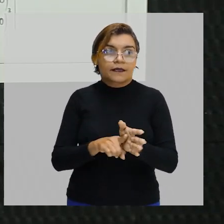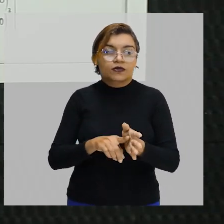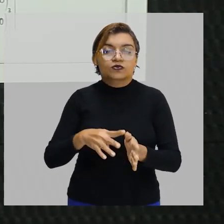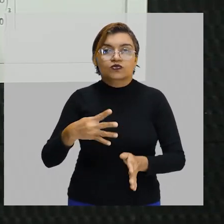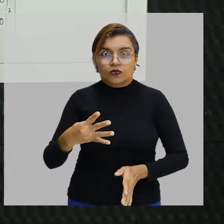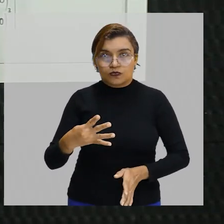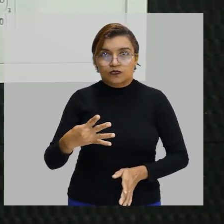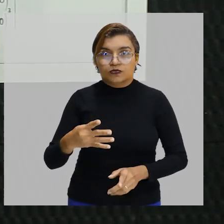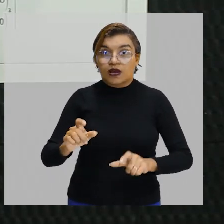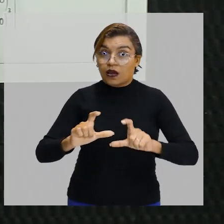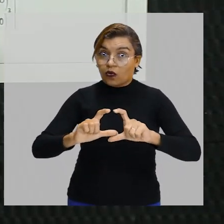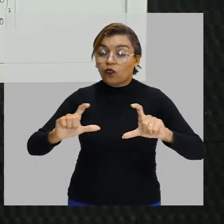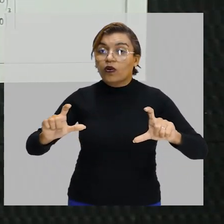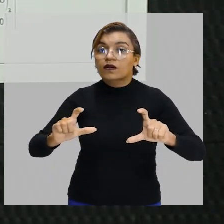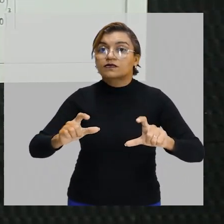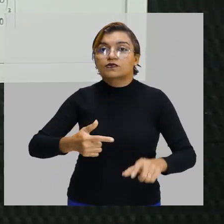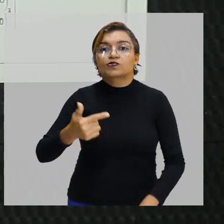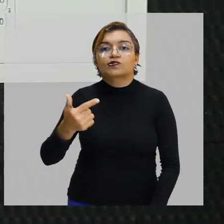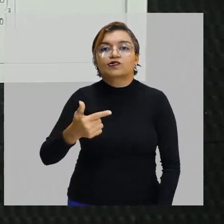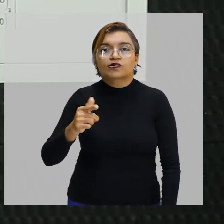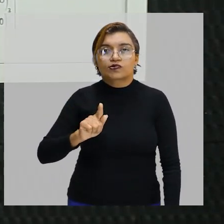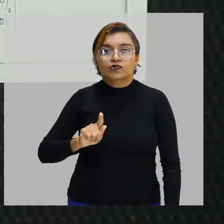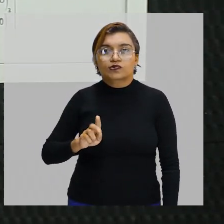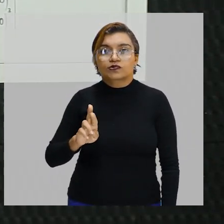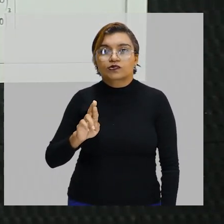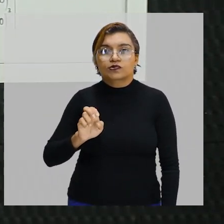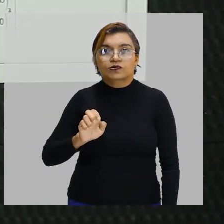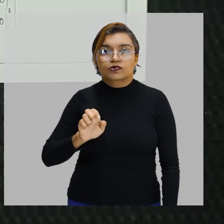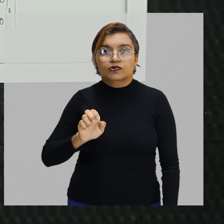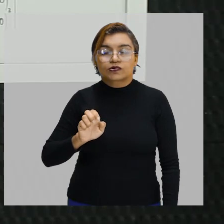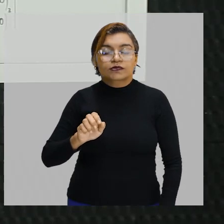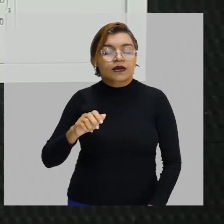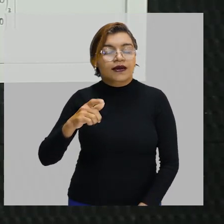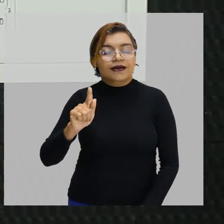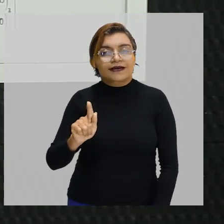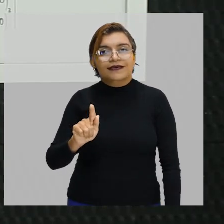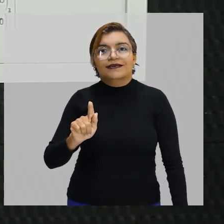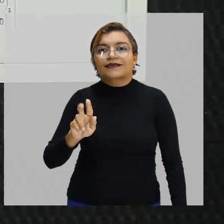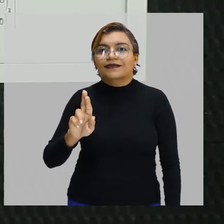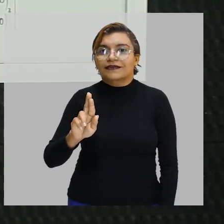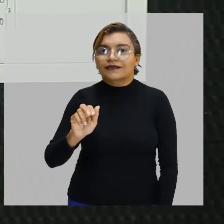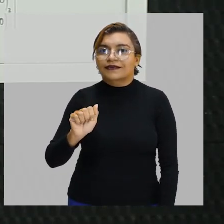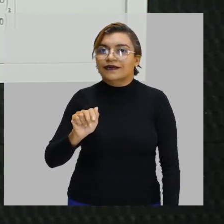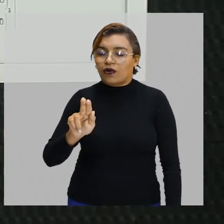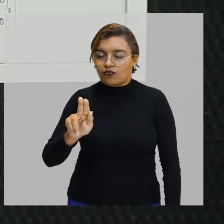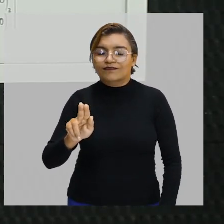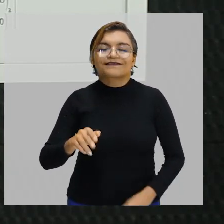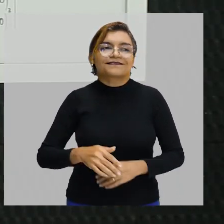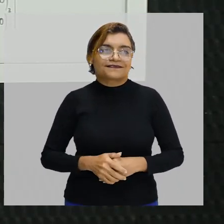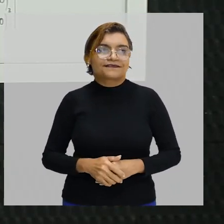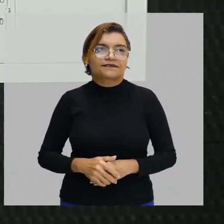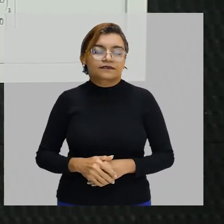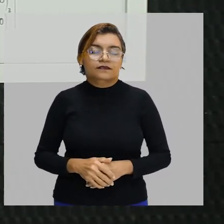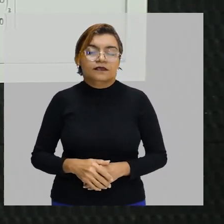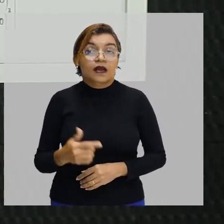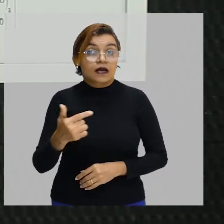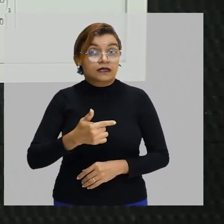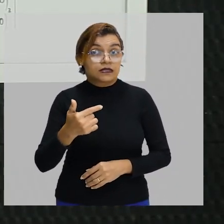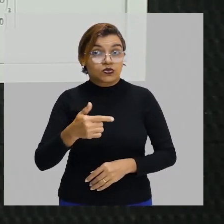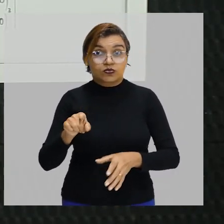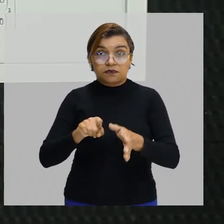do segundo grau. Beleza? Ok, turminha? Vamos para a segunda questão aqui da nossa